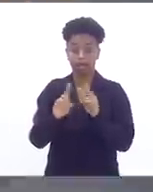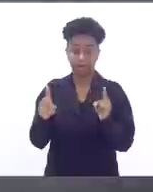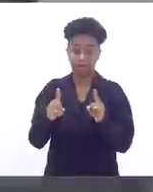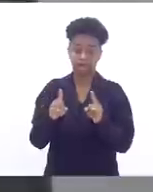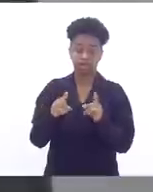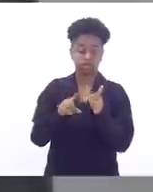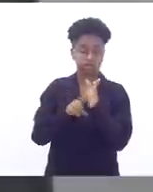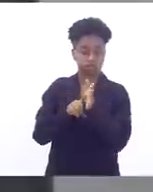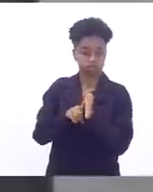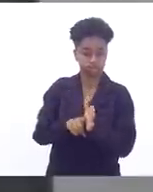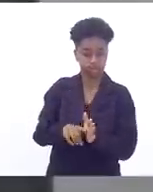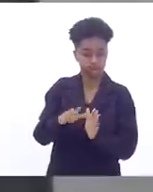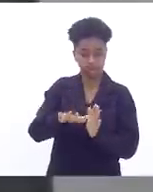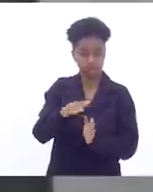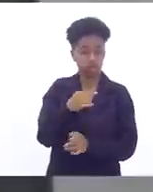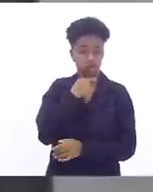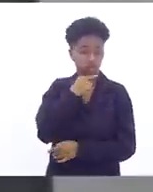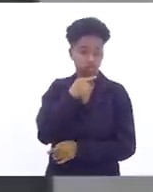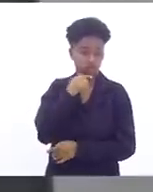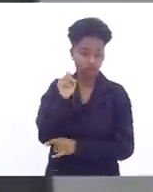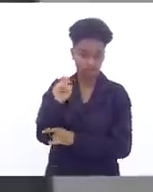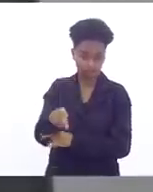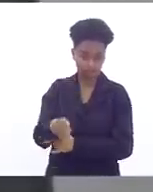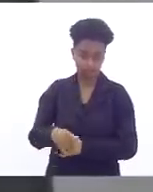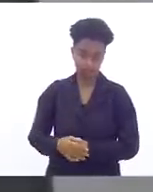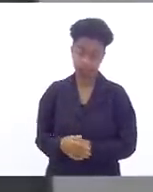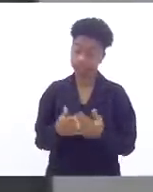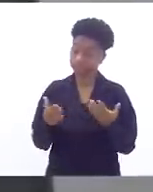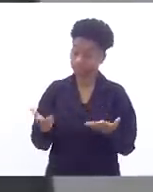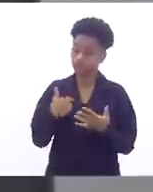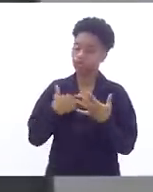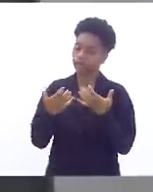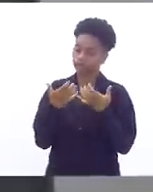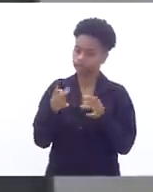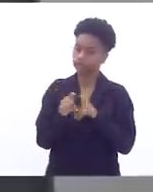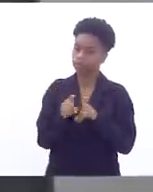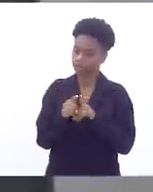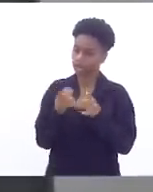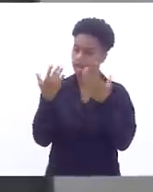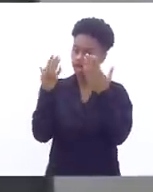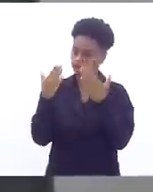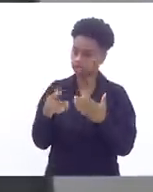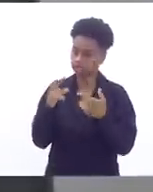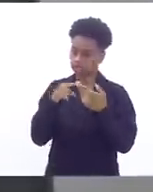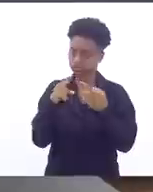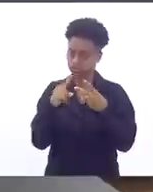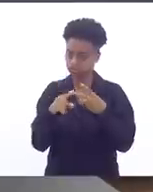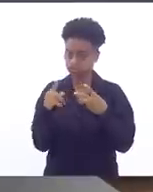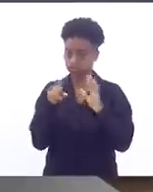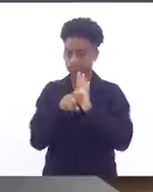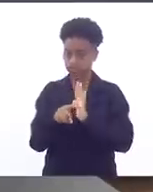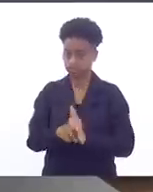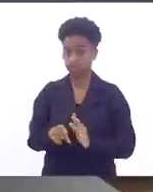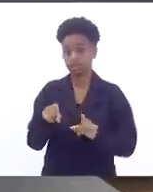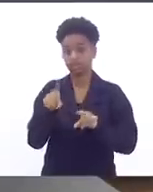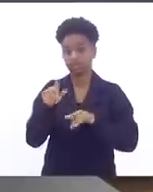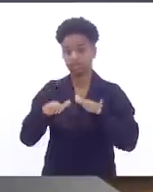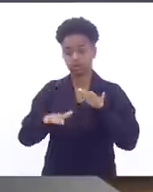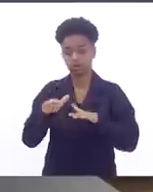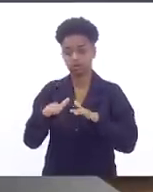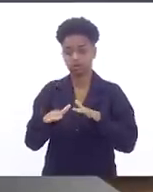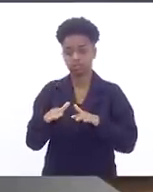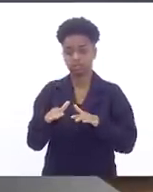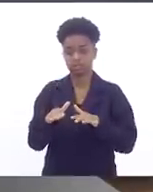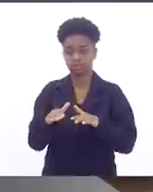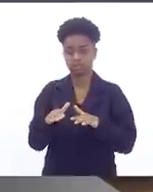do estado não estão conseguindo se aposentar Então queria também que o senhor verificasse essas duas perguntas talvez a doutora